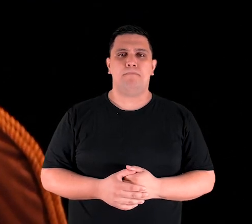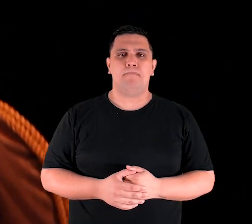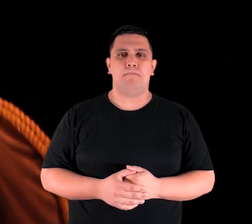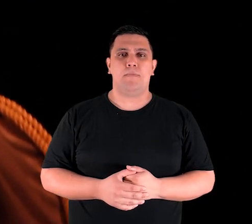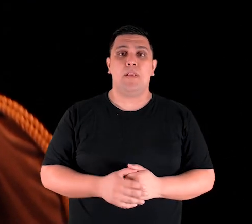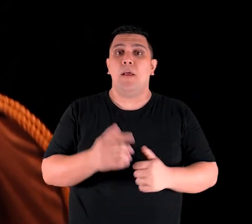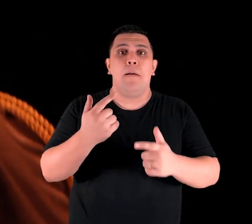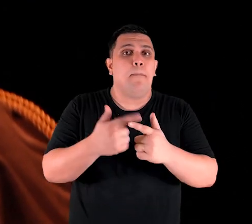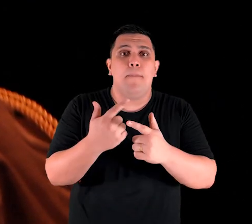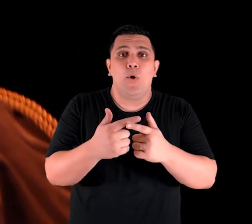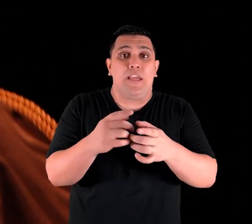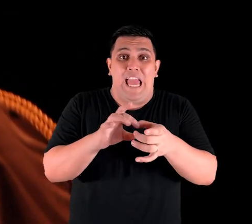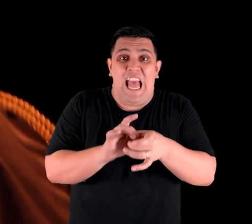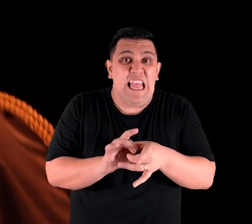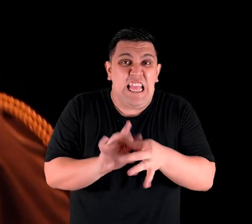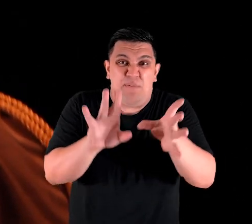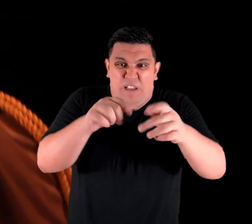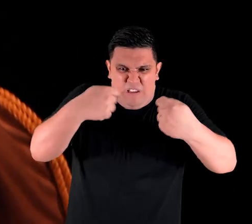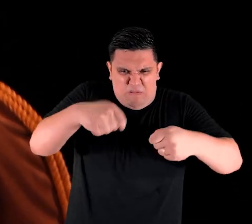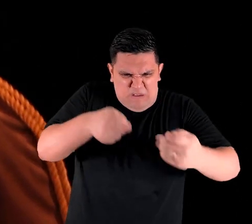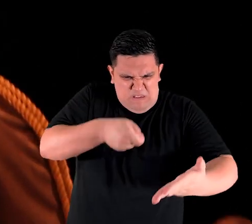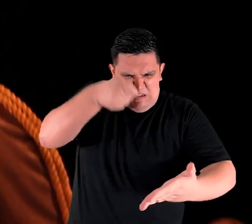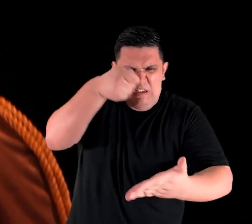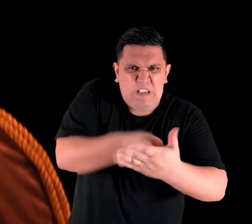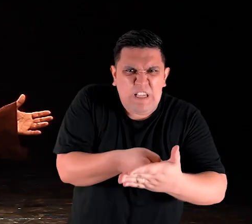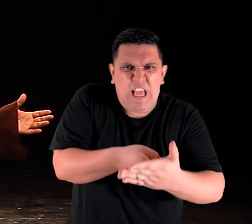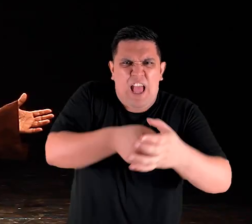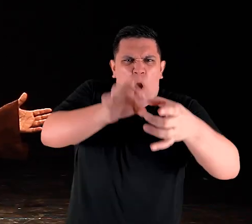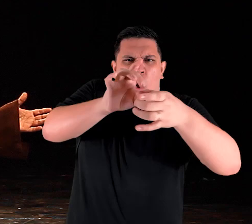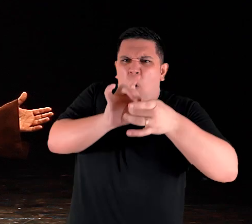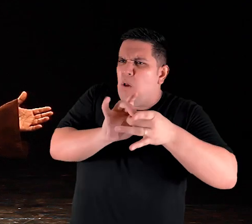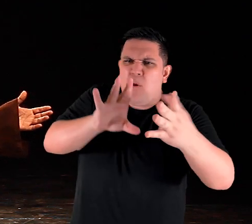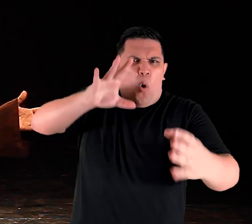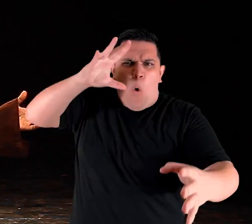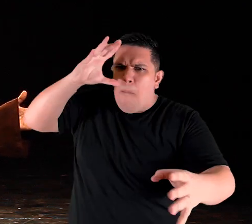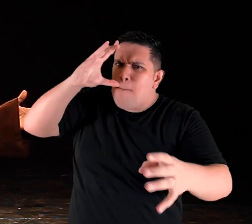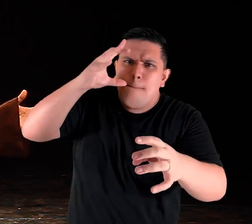Porque a liberdade tem que ser completa.